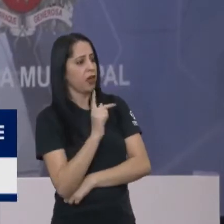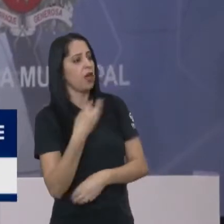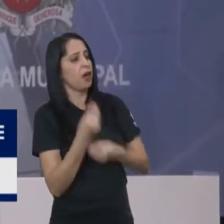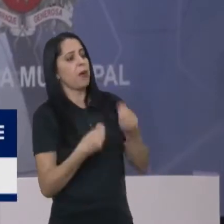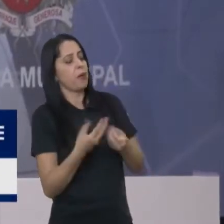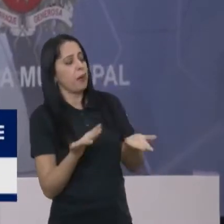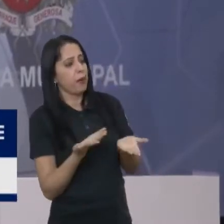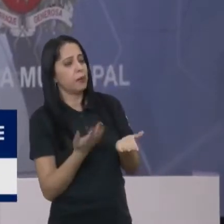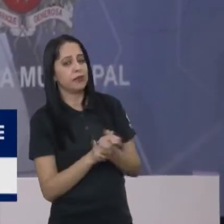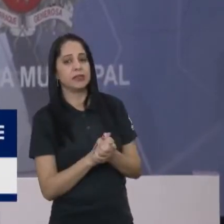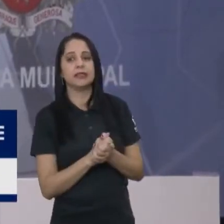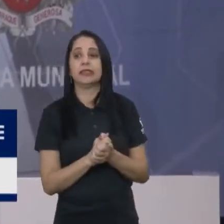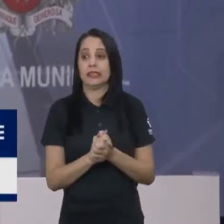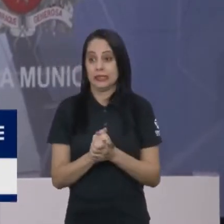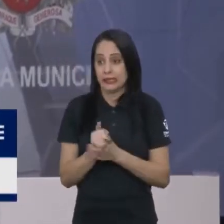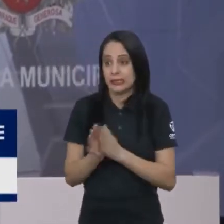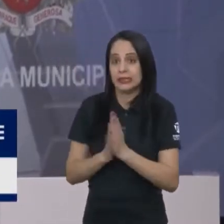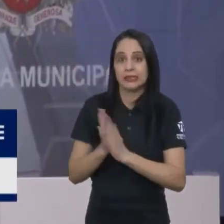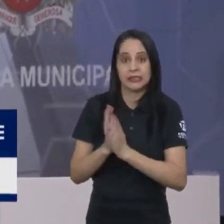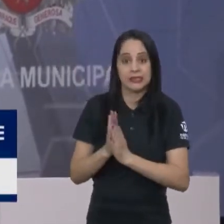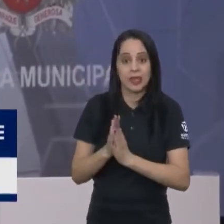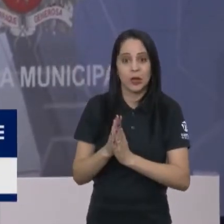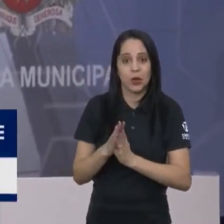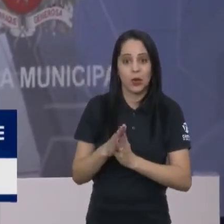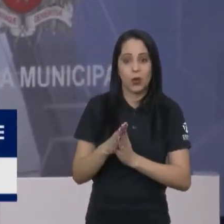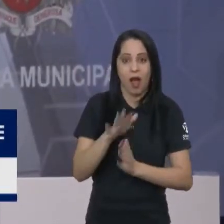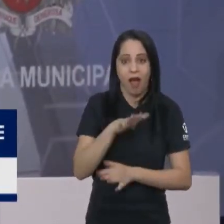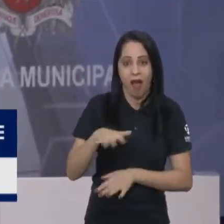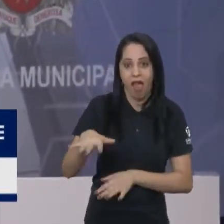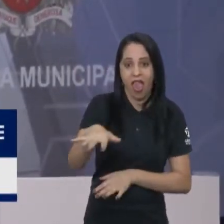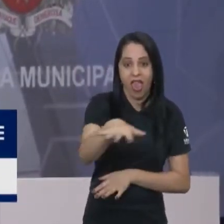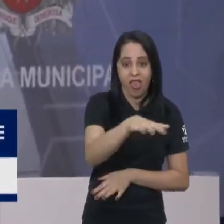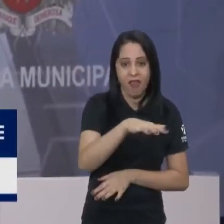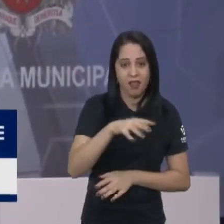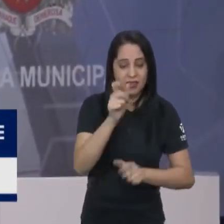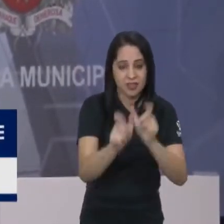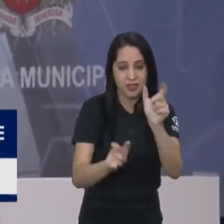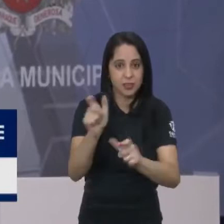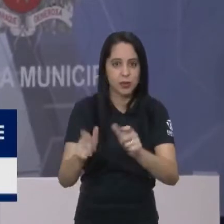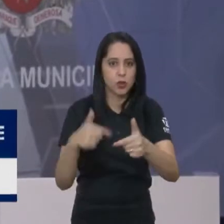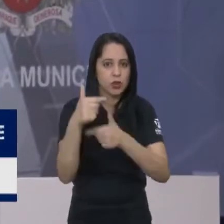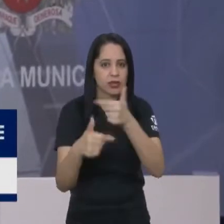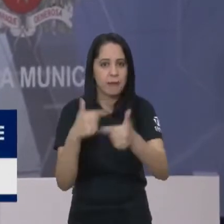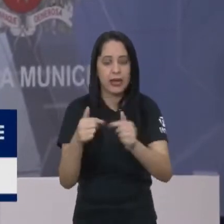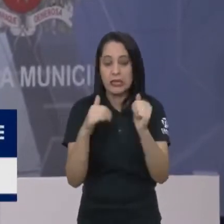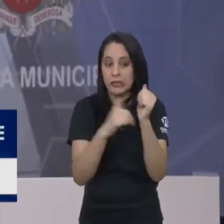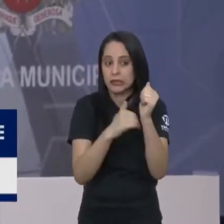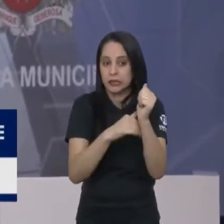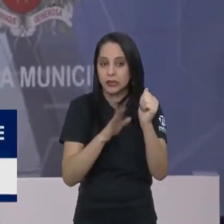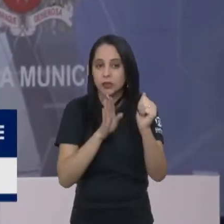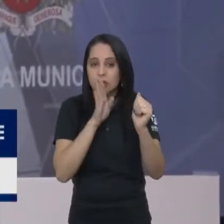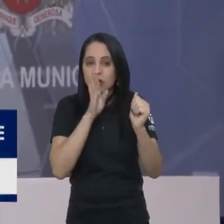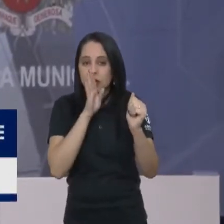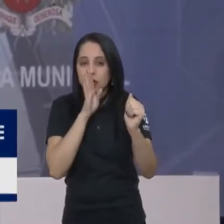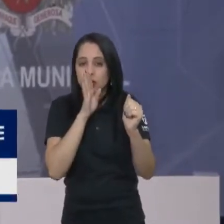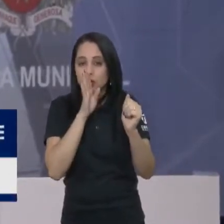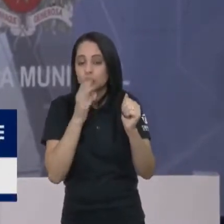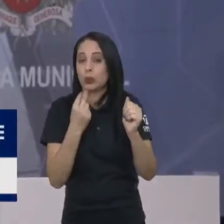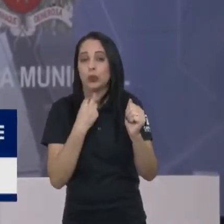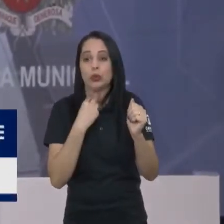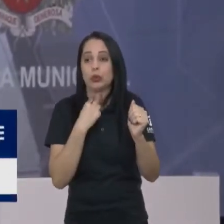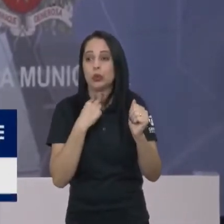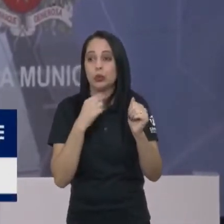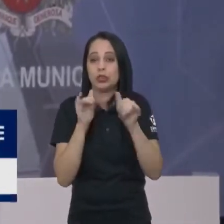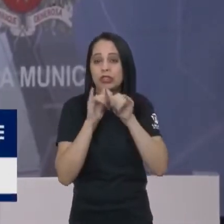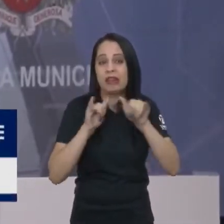Todas essas pessoas trabalhando sigilosamente, porque a gente não podia deixar vazar, porque senão tinha um